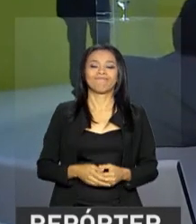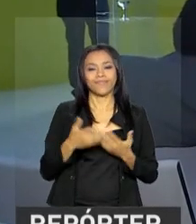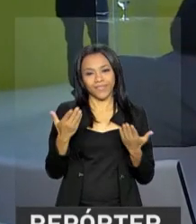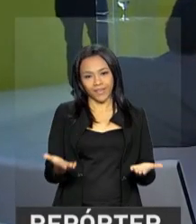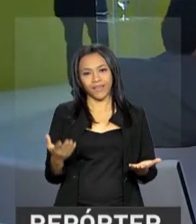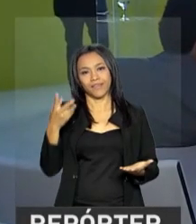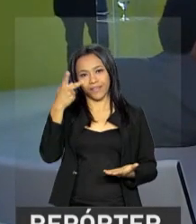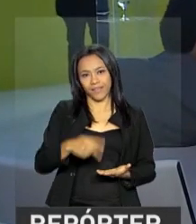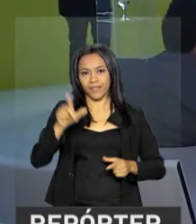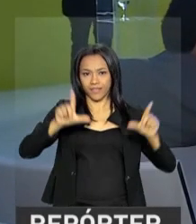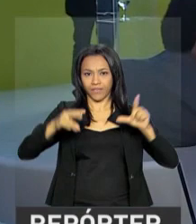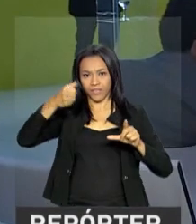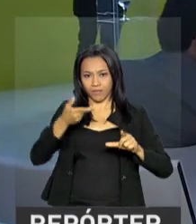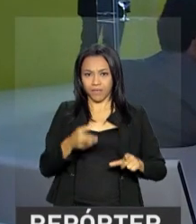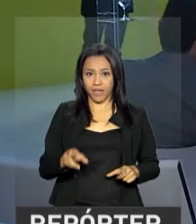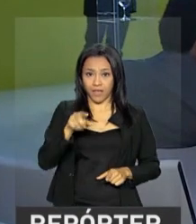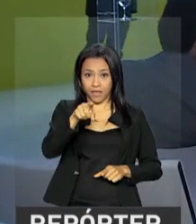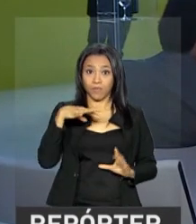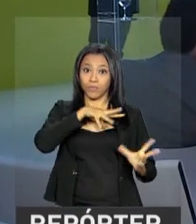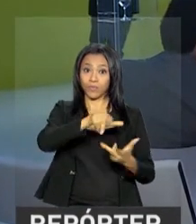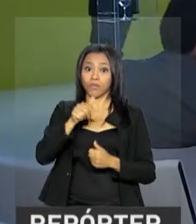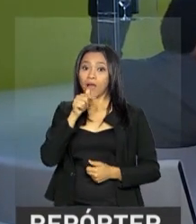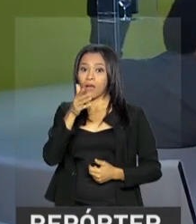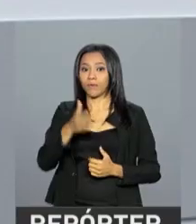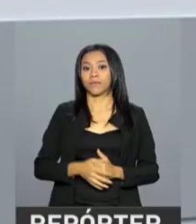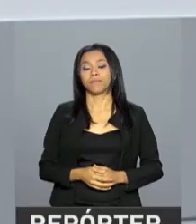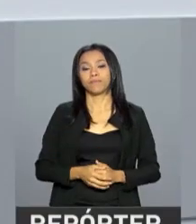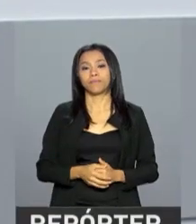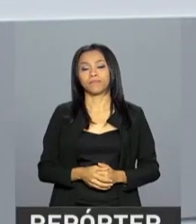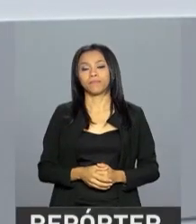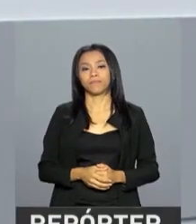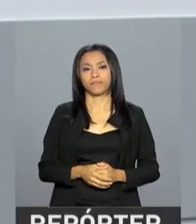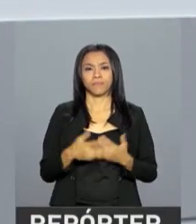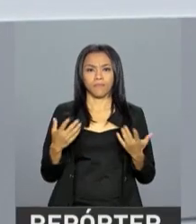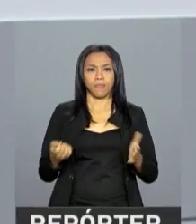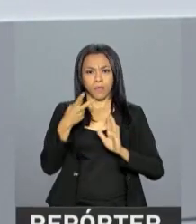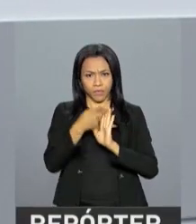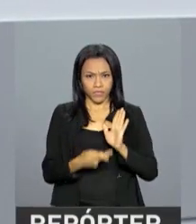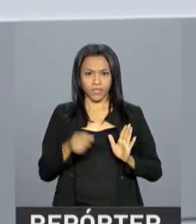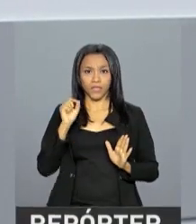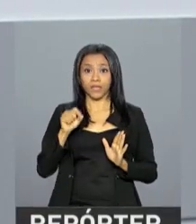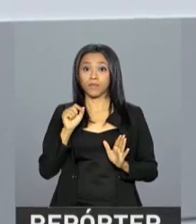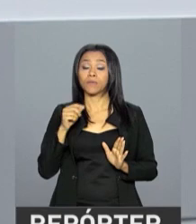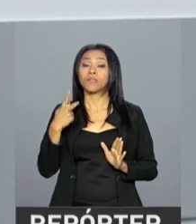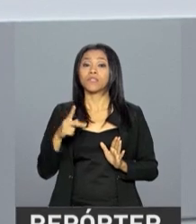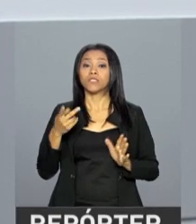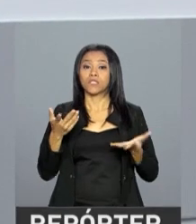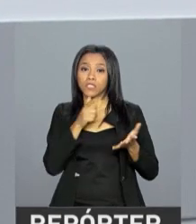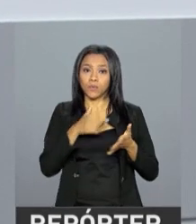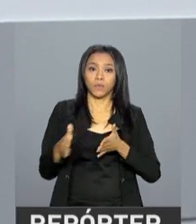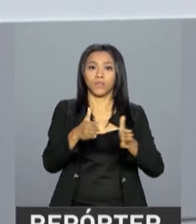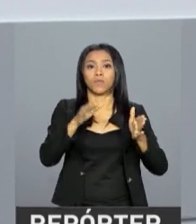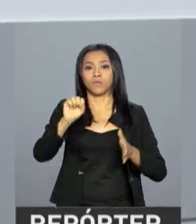Vatier, NBR, na cobertura do 8º Fórum Mundial da Água. O projeto de integração do Rio São Francisco já está com